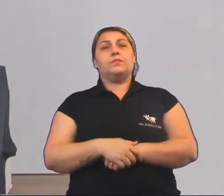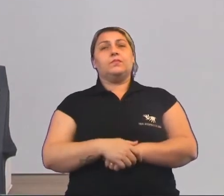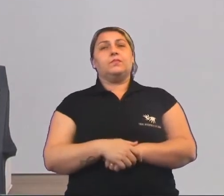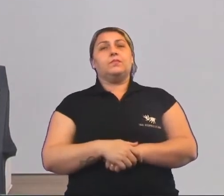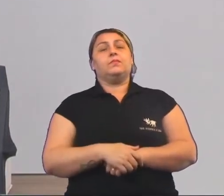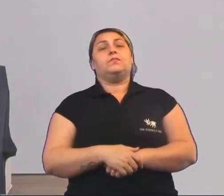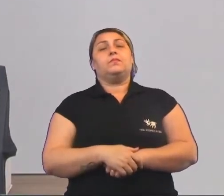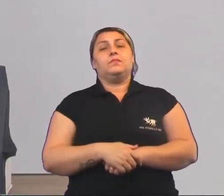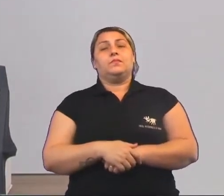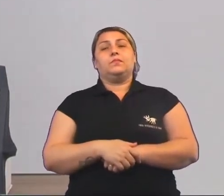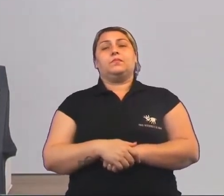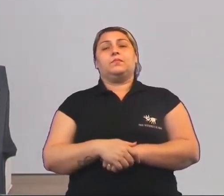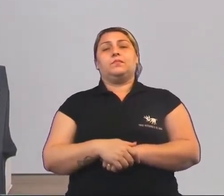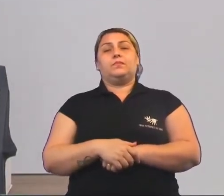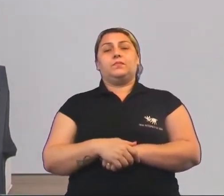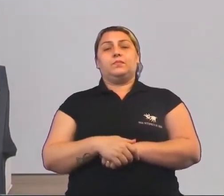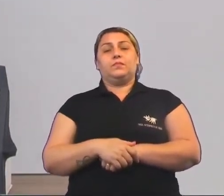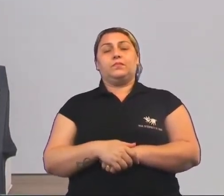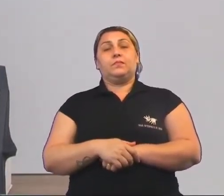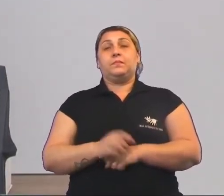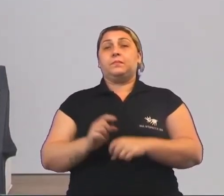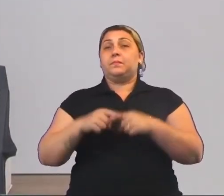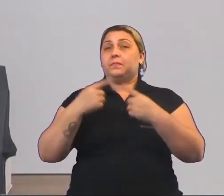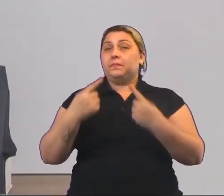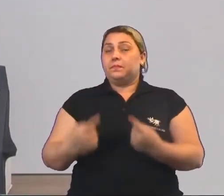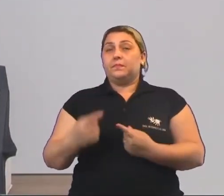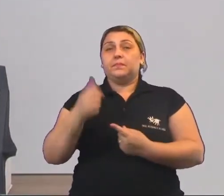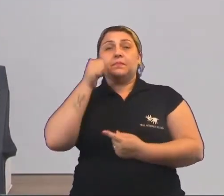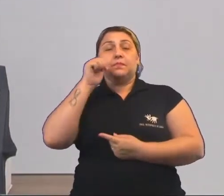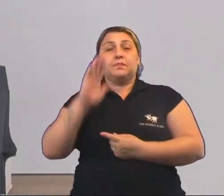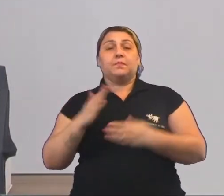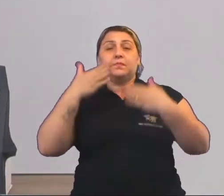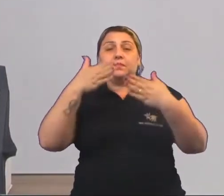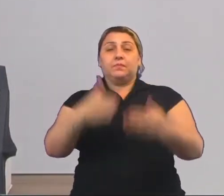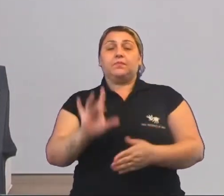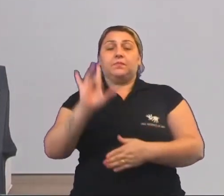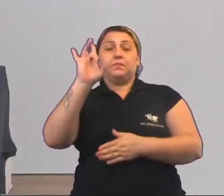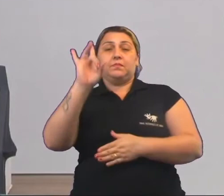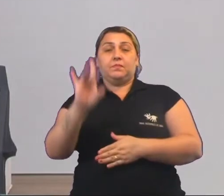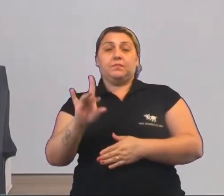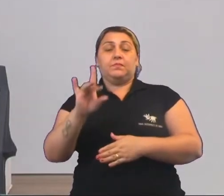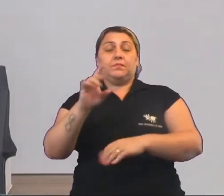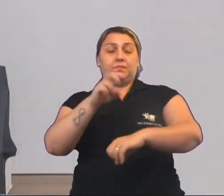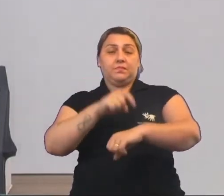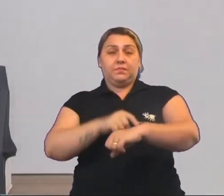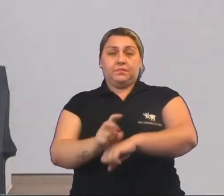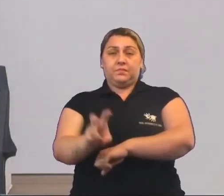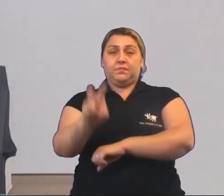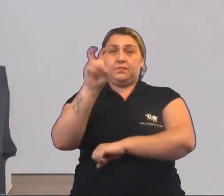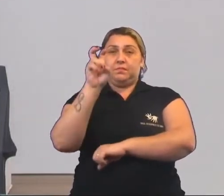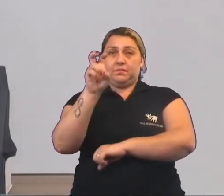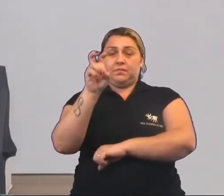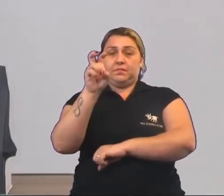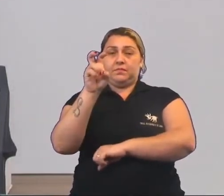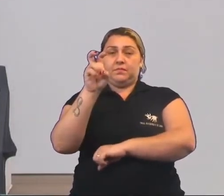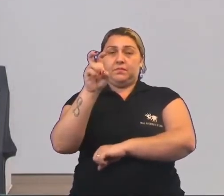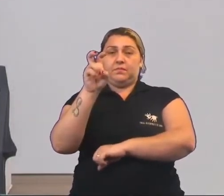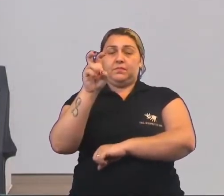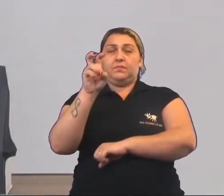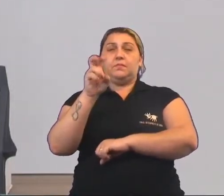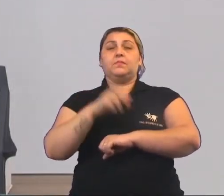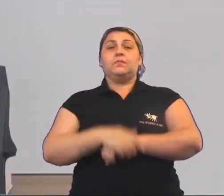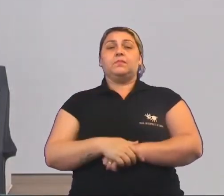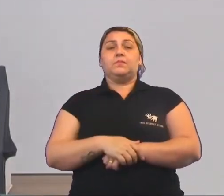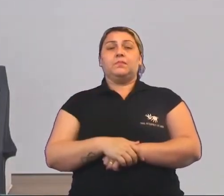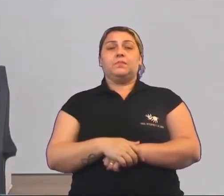ou seja, 4 horas da tarde. Porém, Amanda chegou somente às 17. Então, para encurtar o